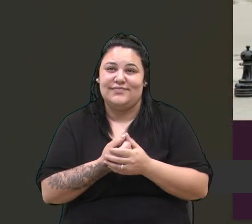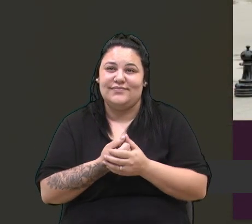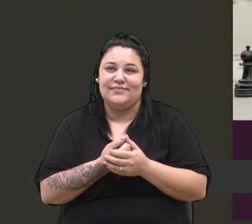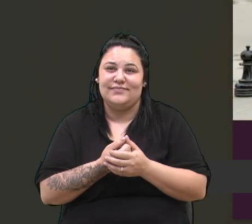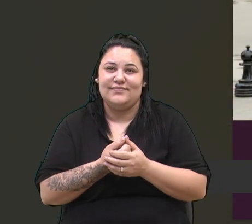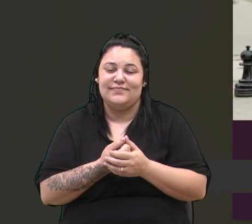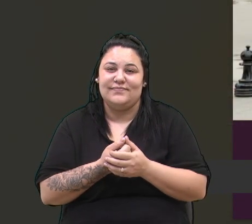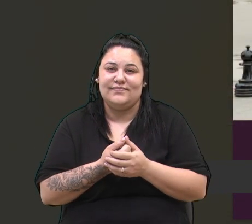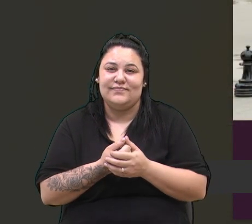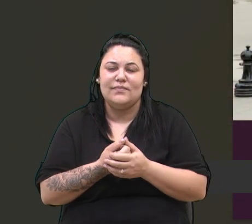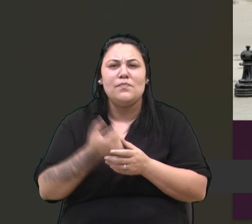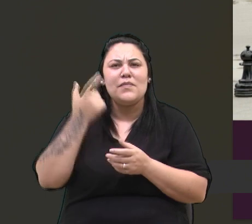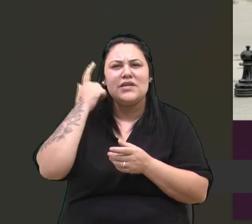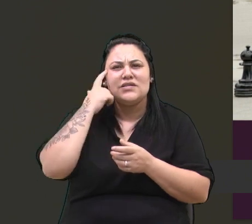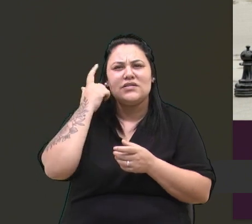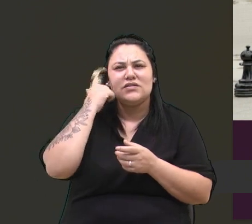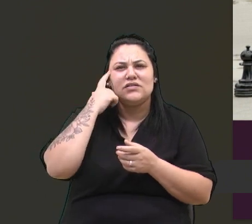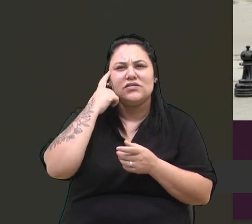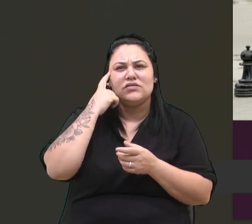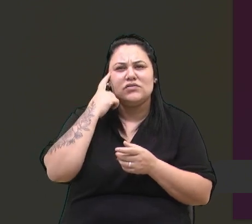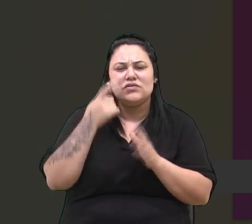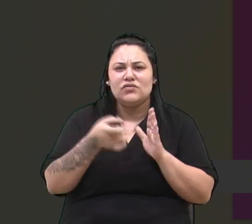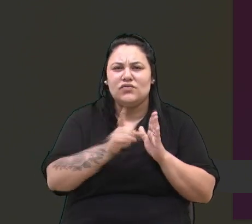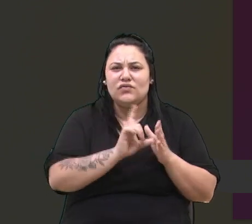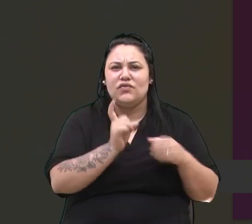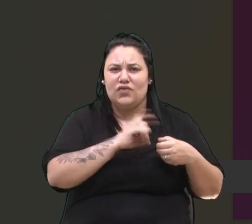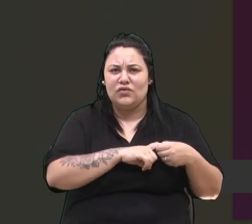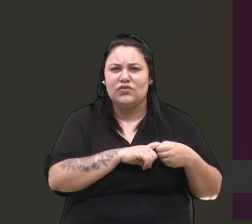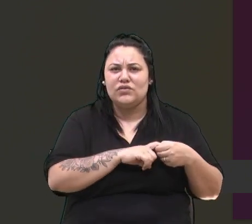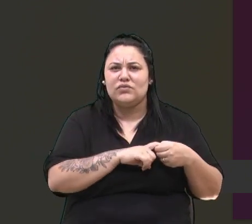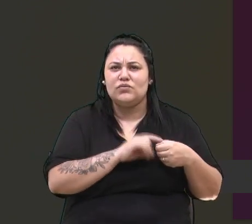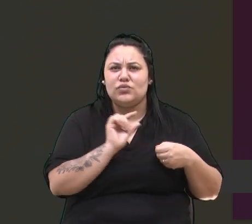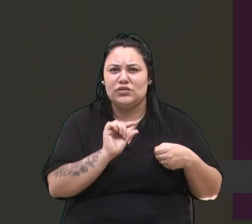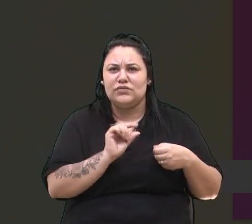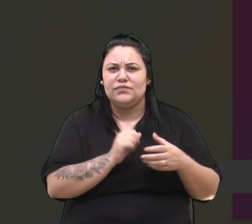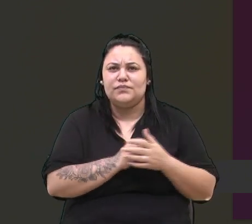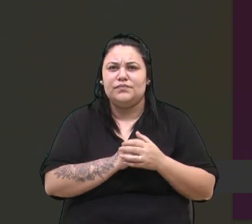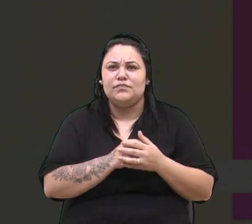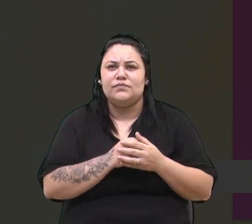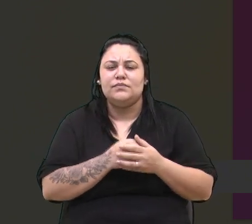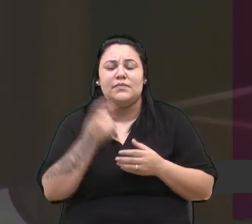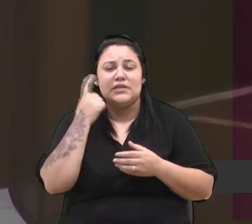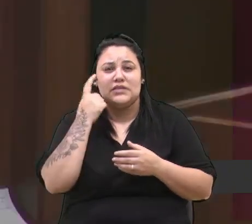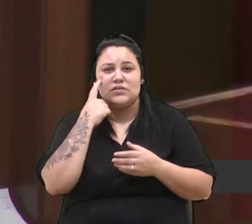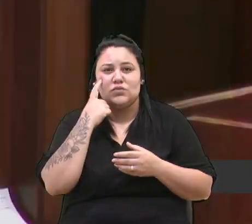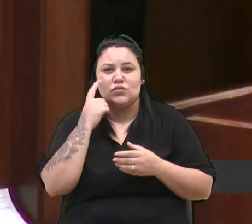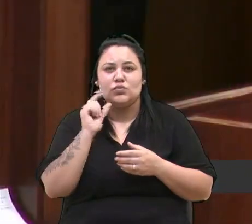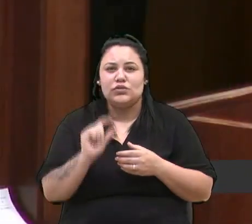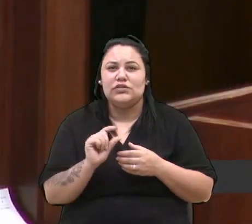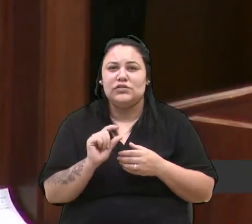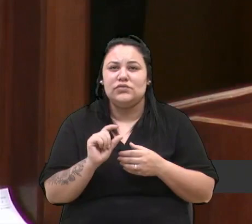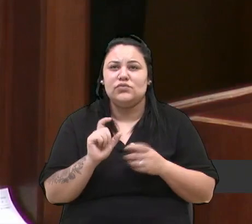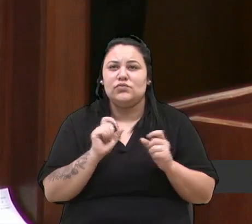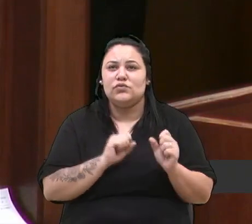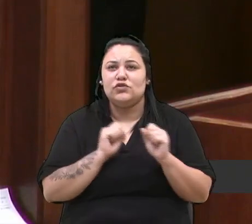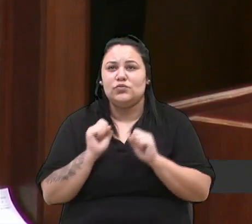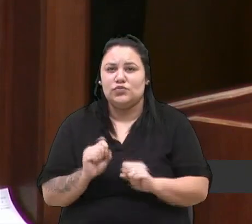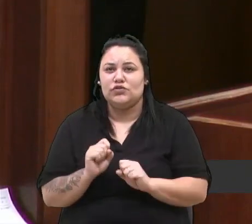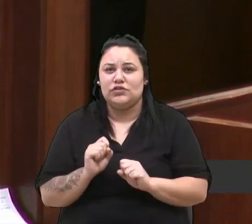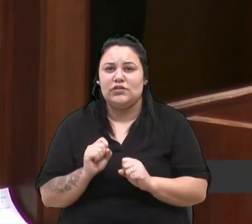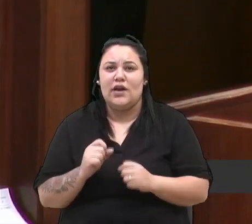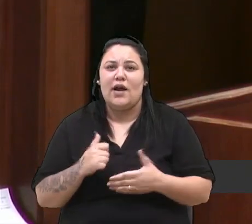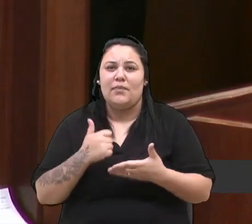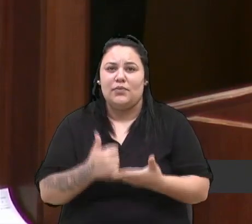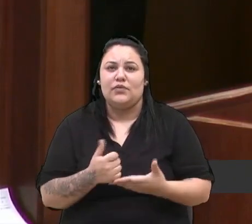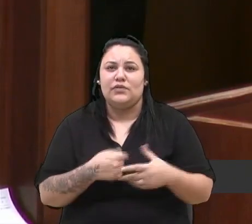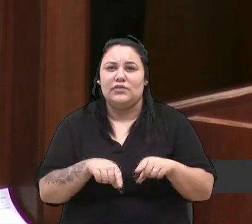E pensando um pouquinho, só volta um pouquinho, Matheus, por favor. Pensando um pouquinho no que eu poderia contribuir